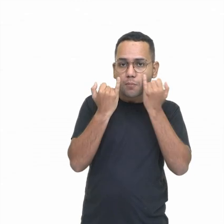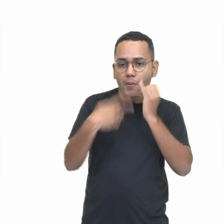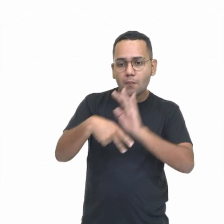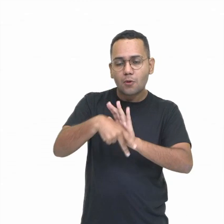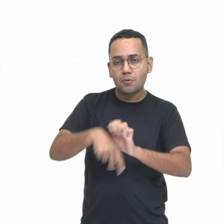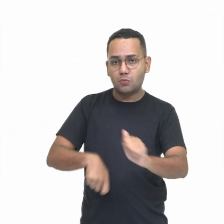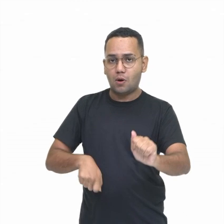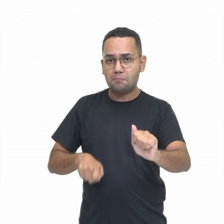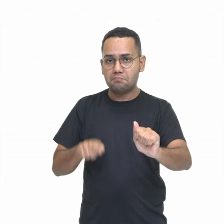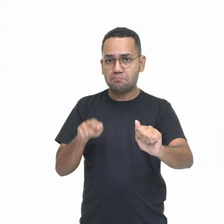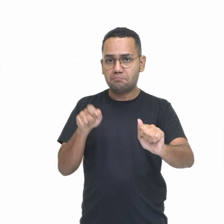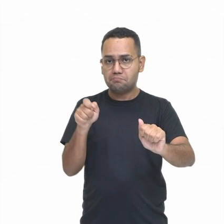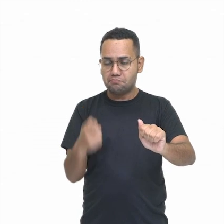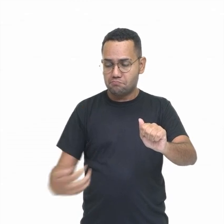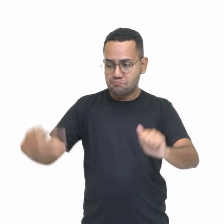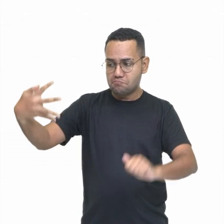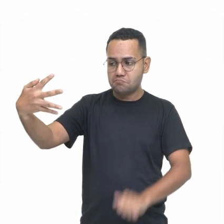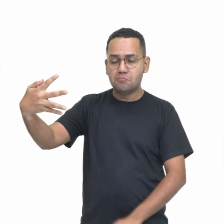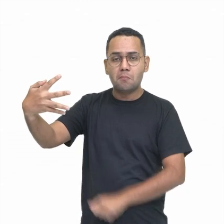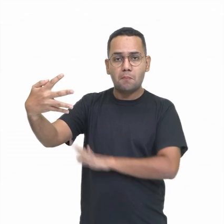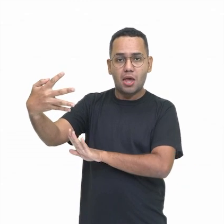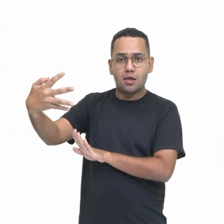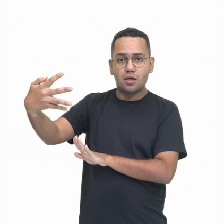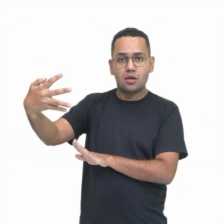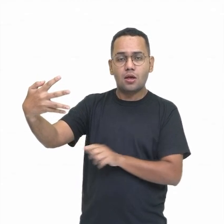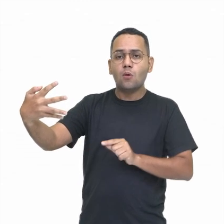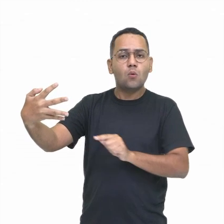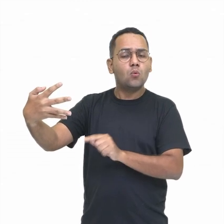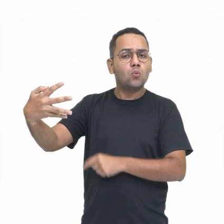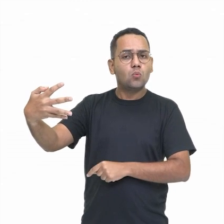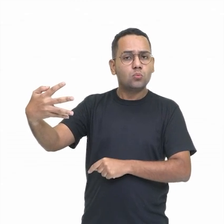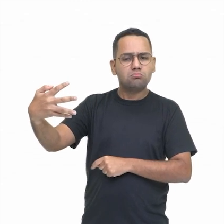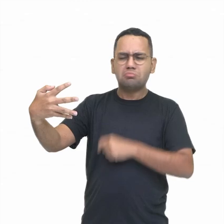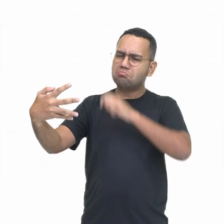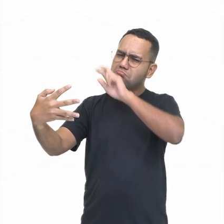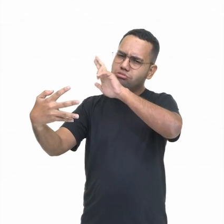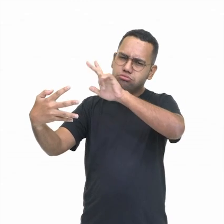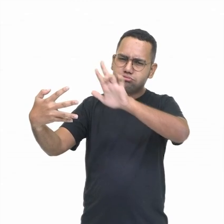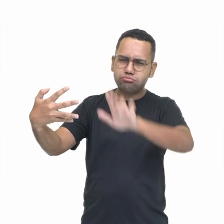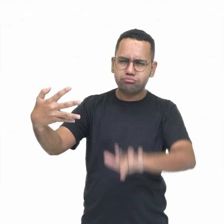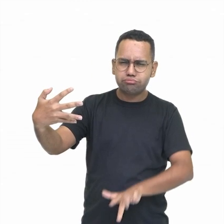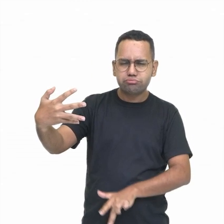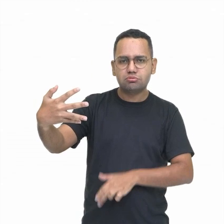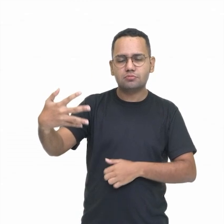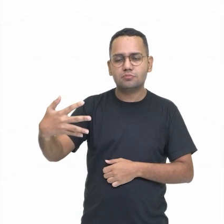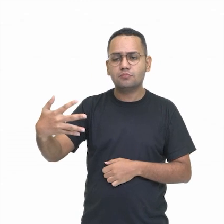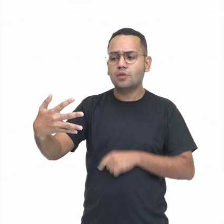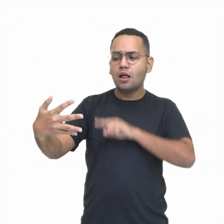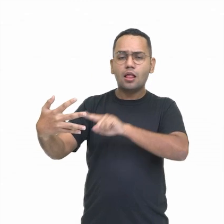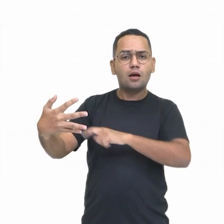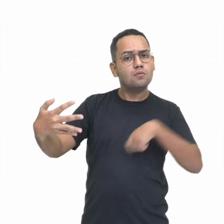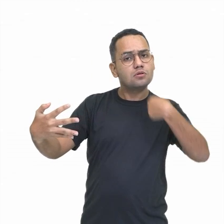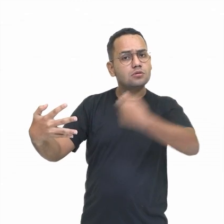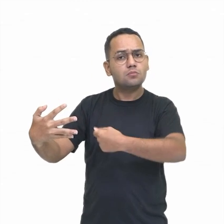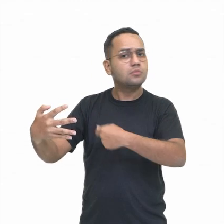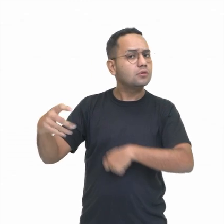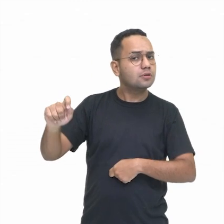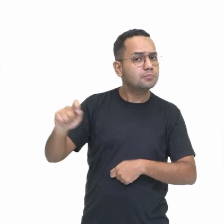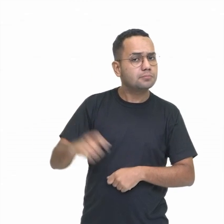a lá no conjunto B nós temos vários elementos né chamamos então